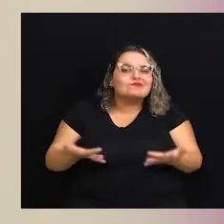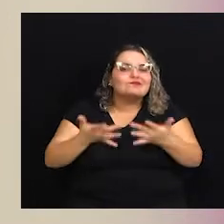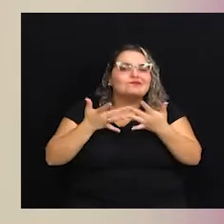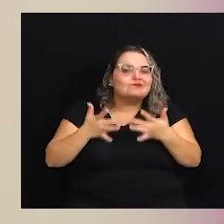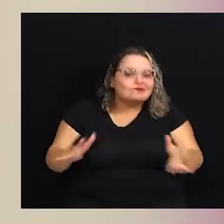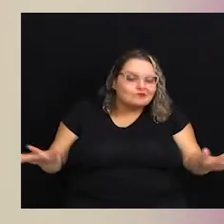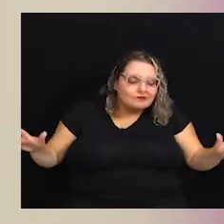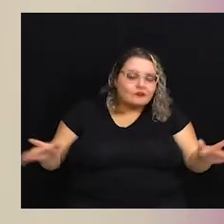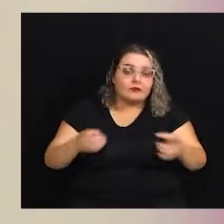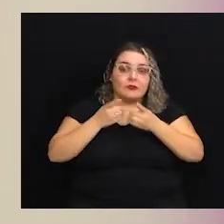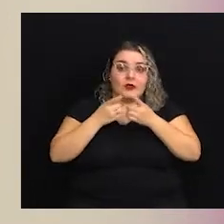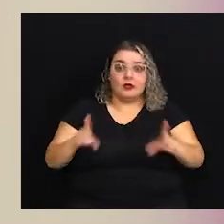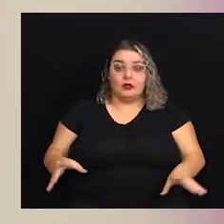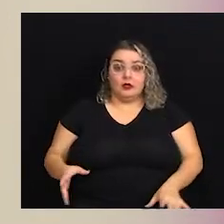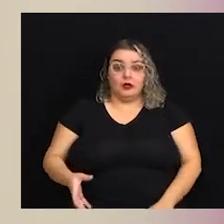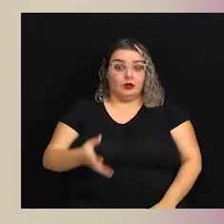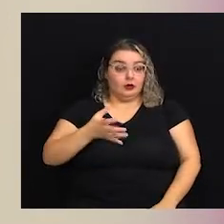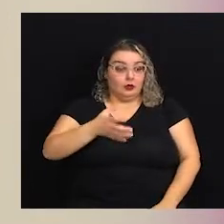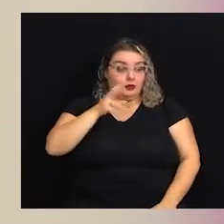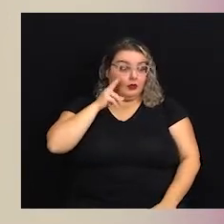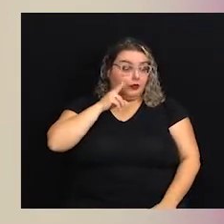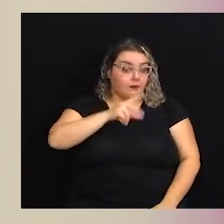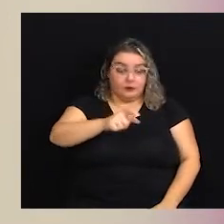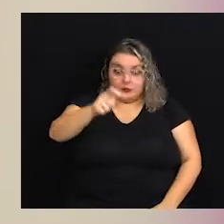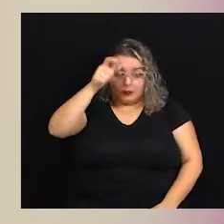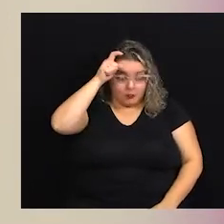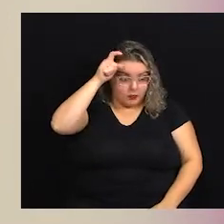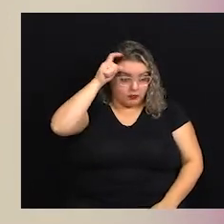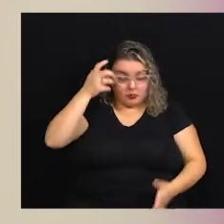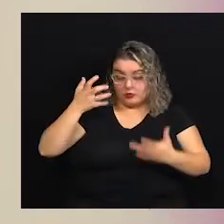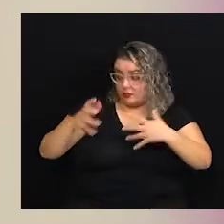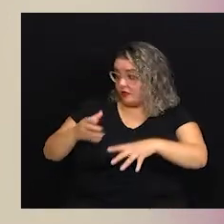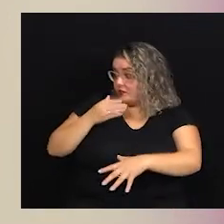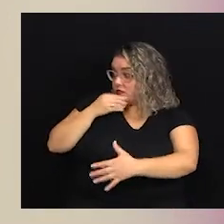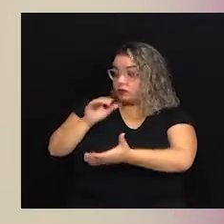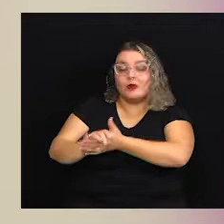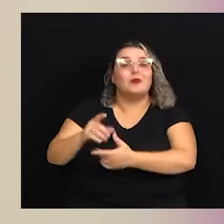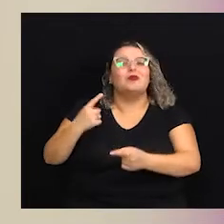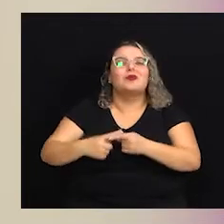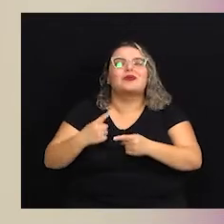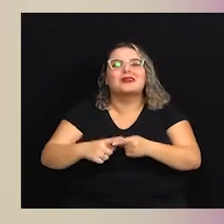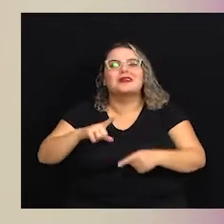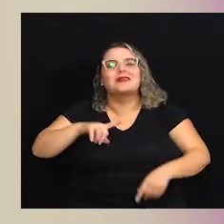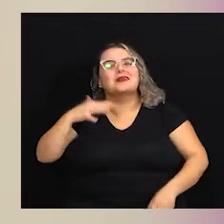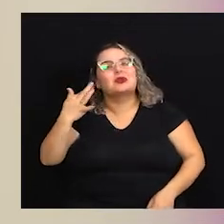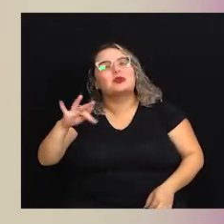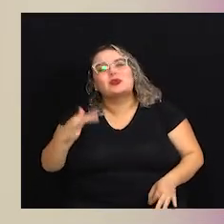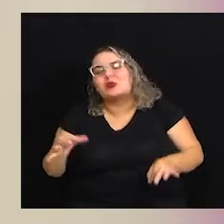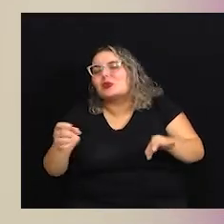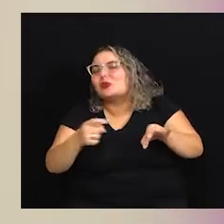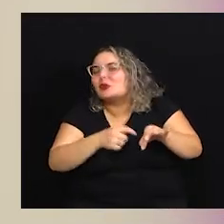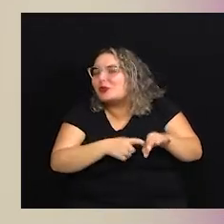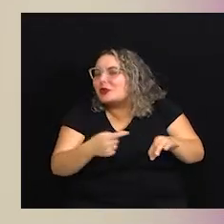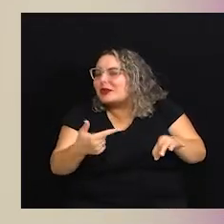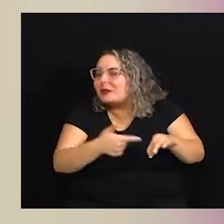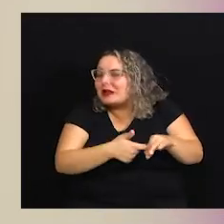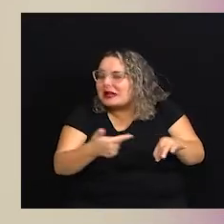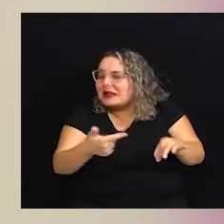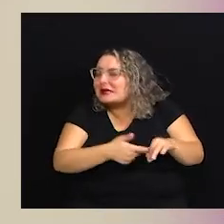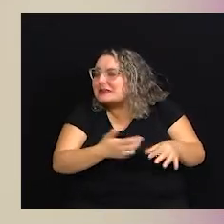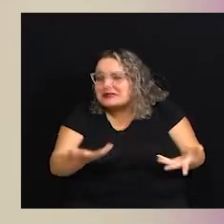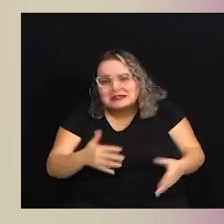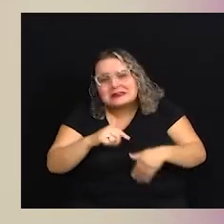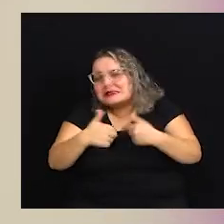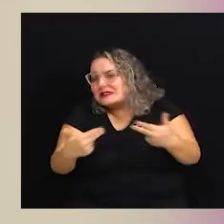separando, porque a mulher ela quer ver o capeta e não quer ver o marido, porque a libido caiu, porque ela tem dor na relação. Então, tem muita coisa que ainda está